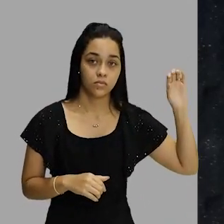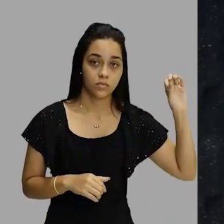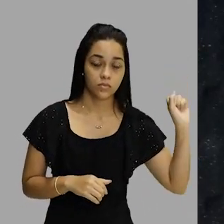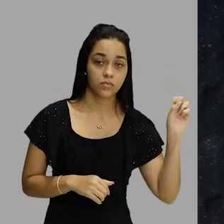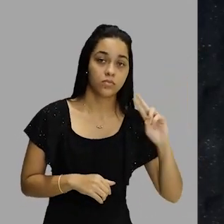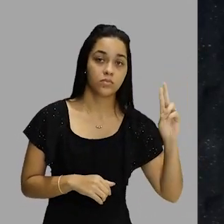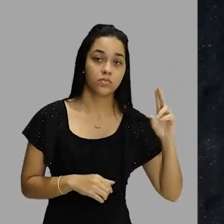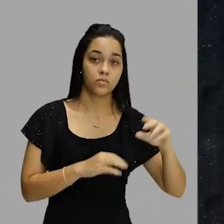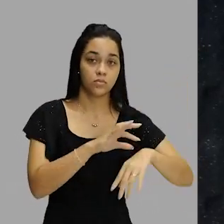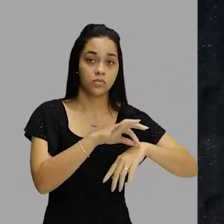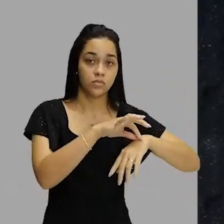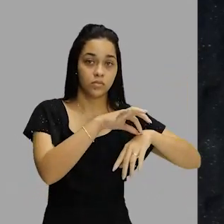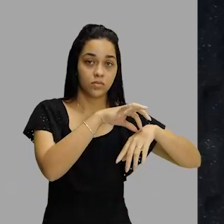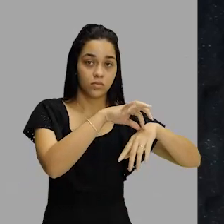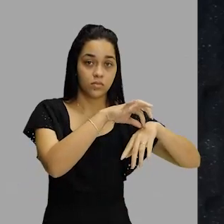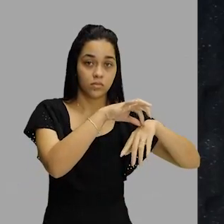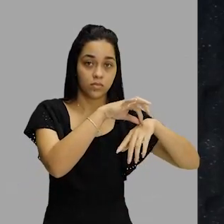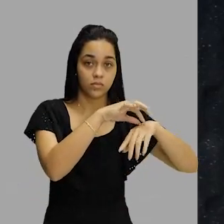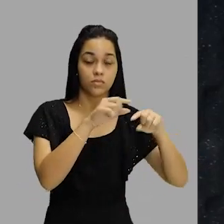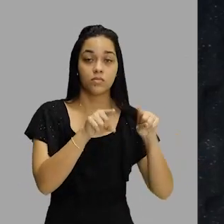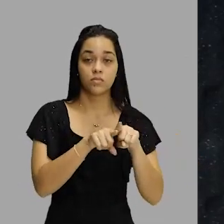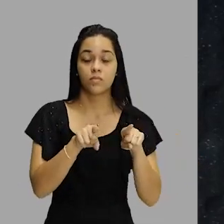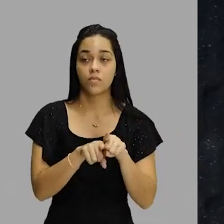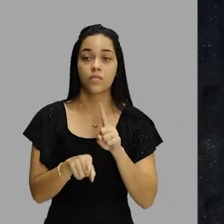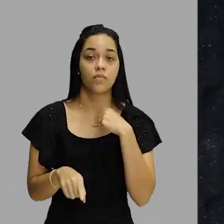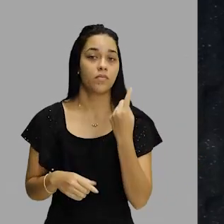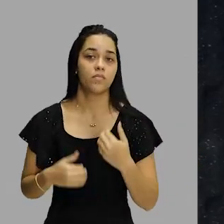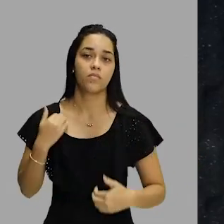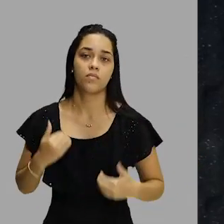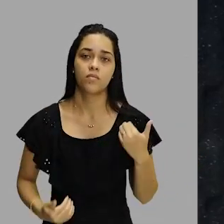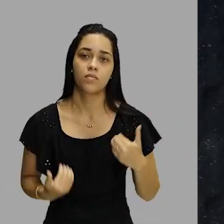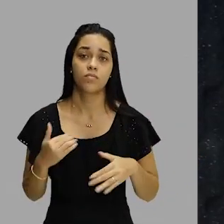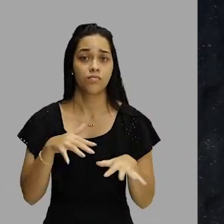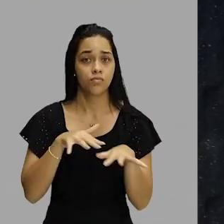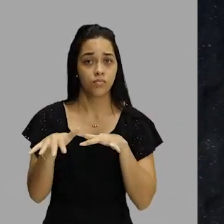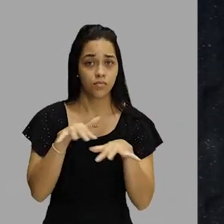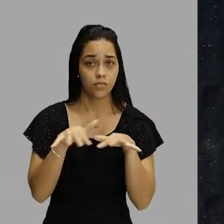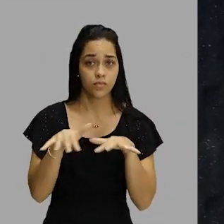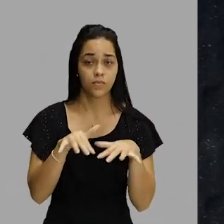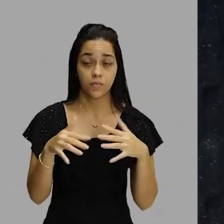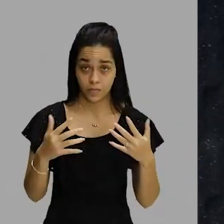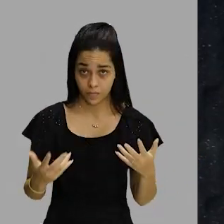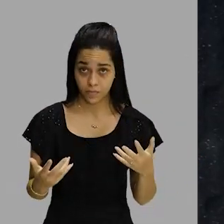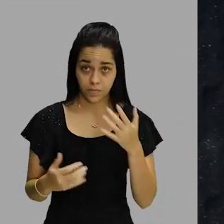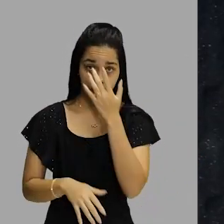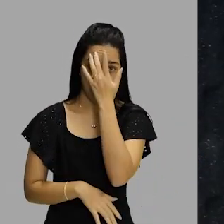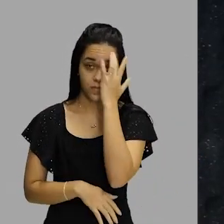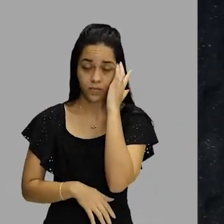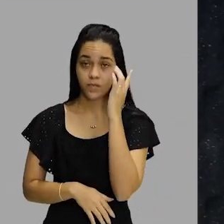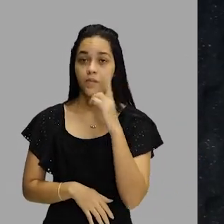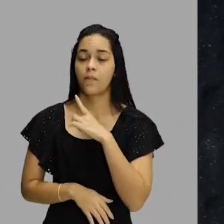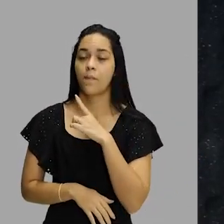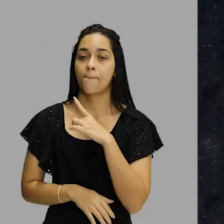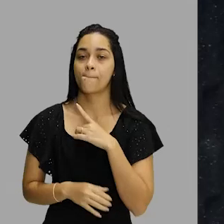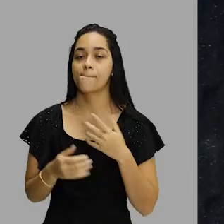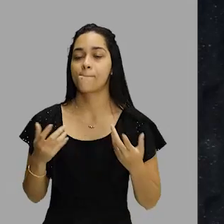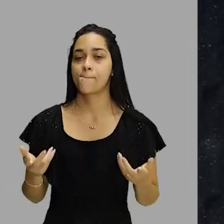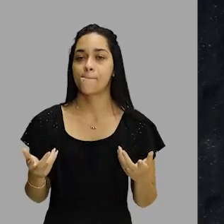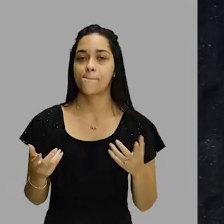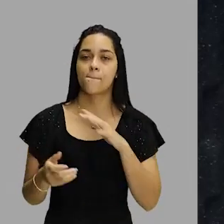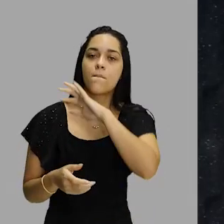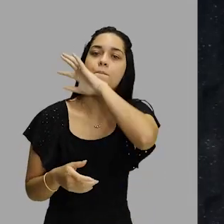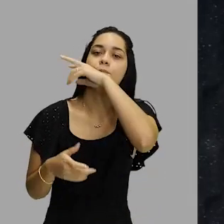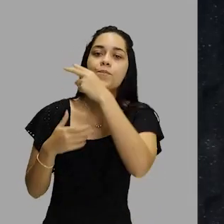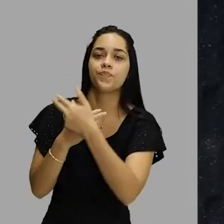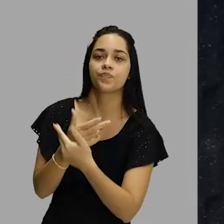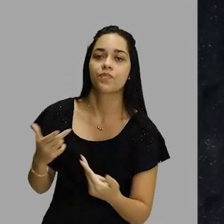de carne, não é isso? E é o que faz com que o nosso corpo se movimente, né? Os seres vivos, principalmente os